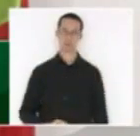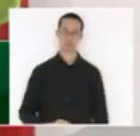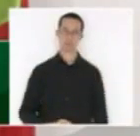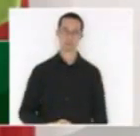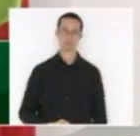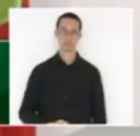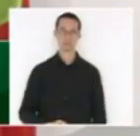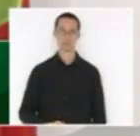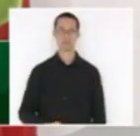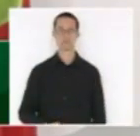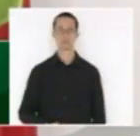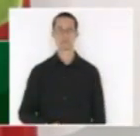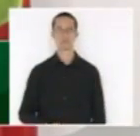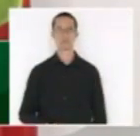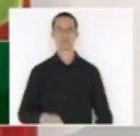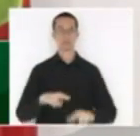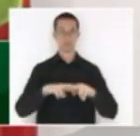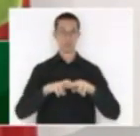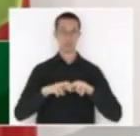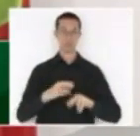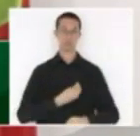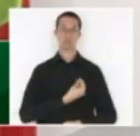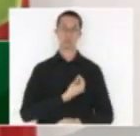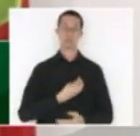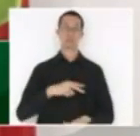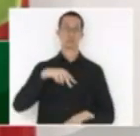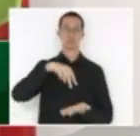que estamos aqui neste dia de hoje